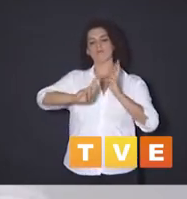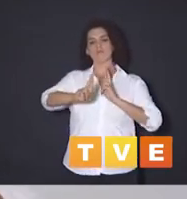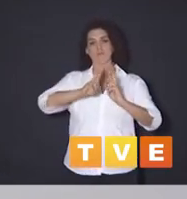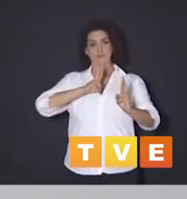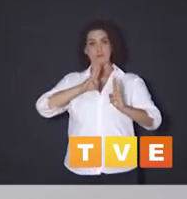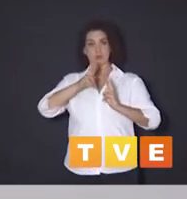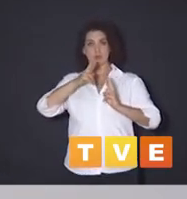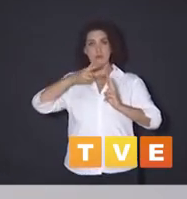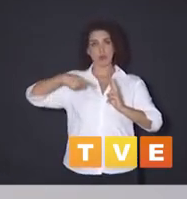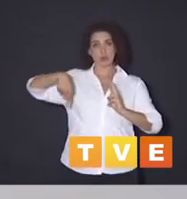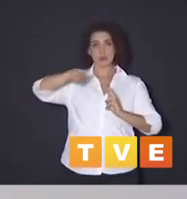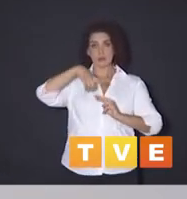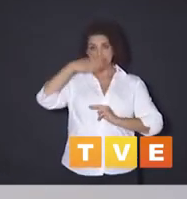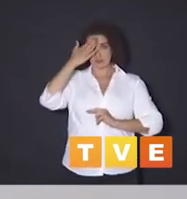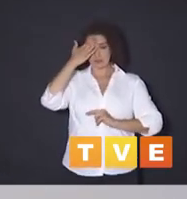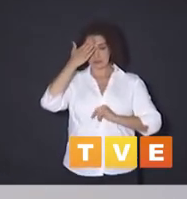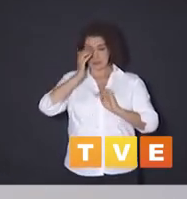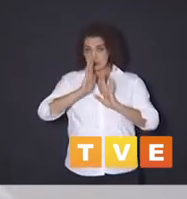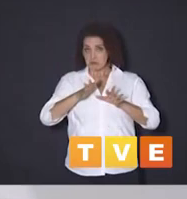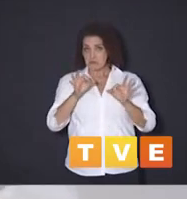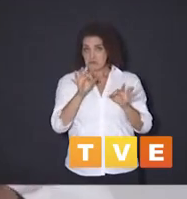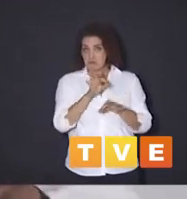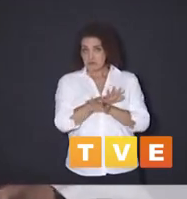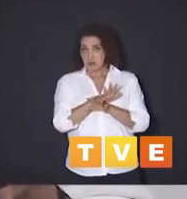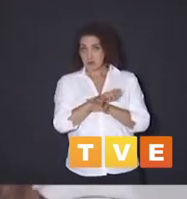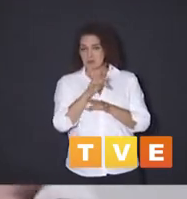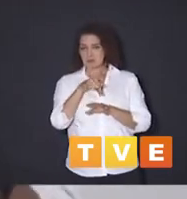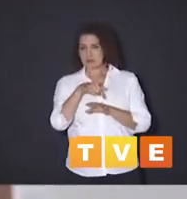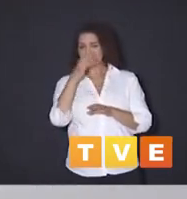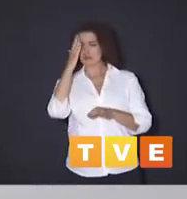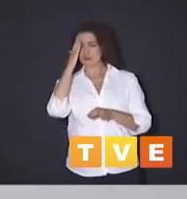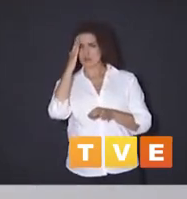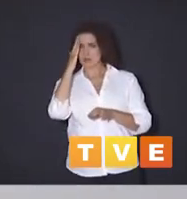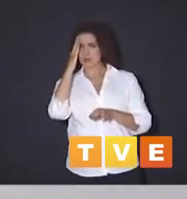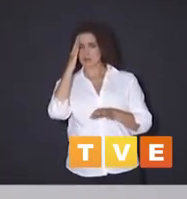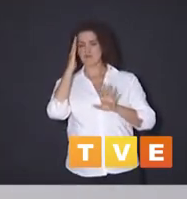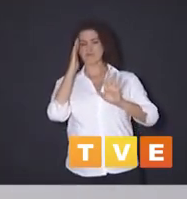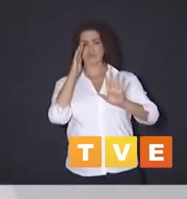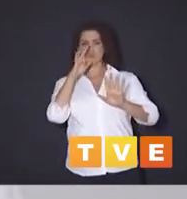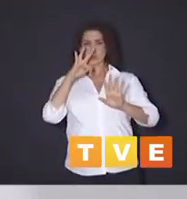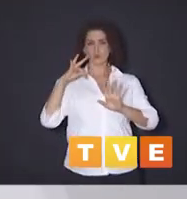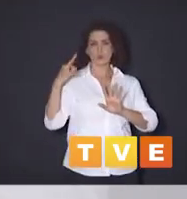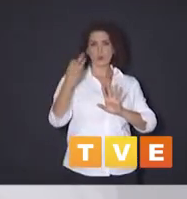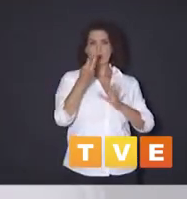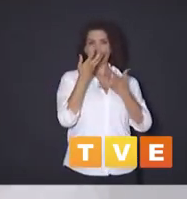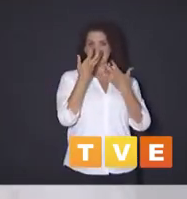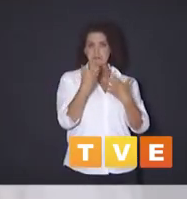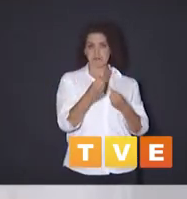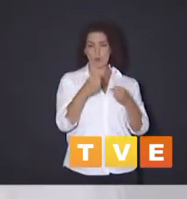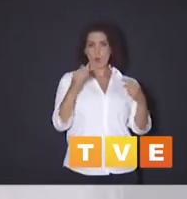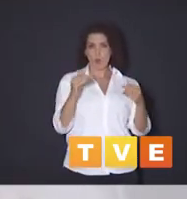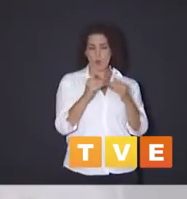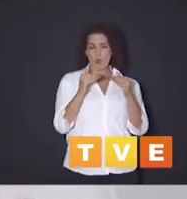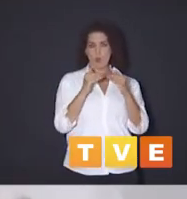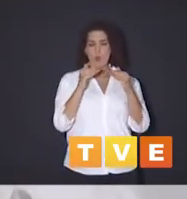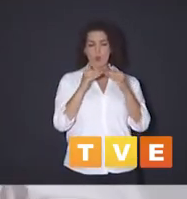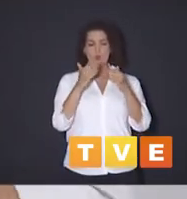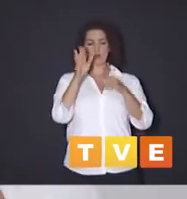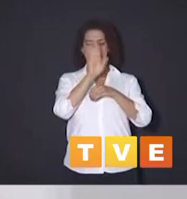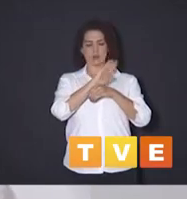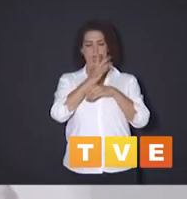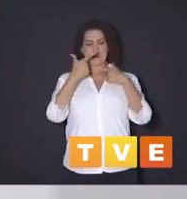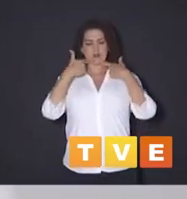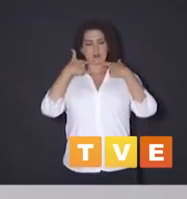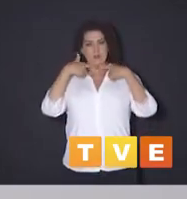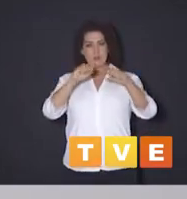consenso entre nós sobre isso se há um consenso de que o cinema é uma linguagem fundamental